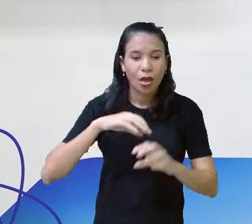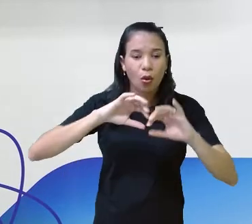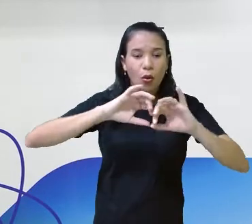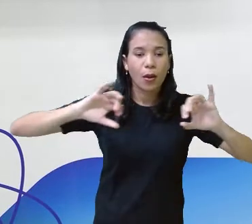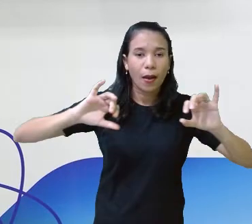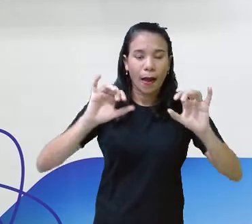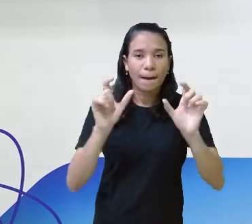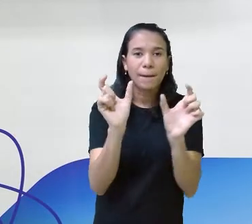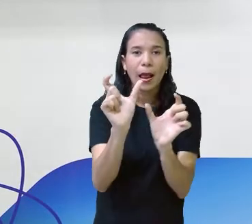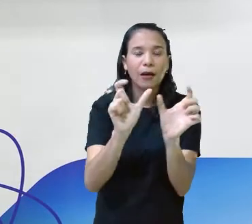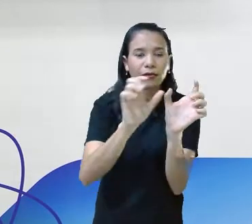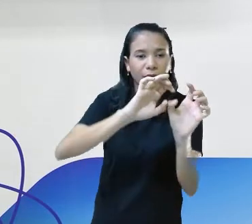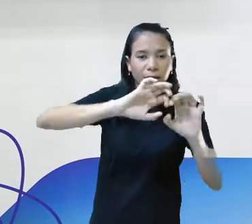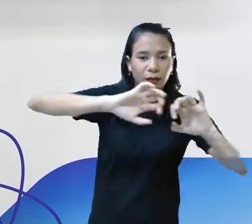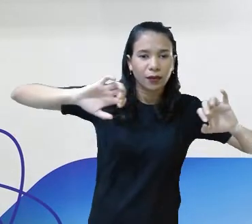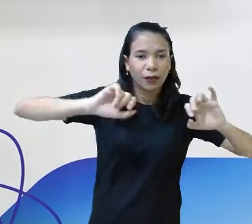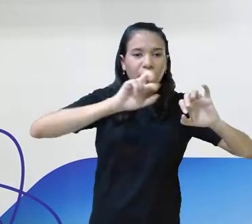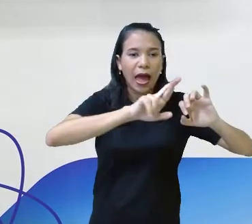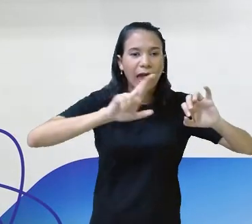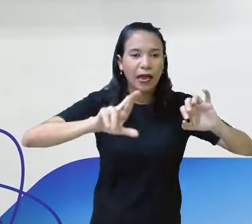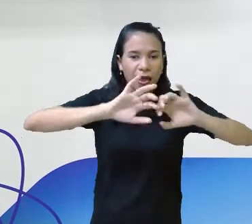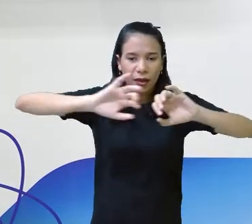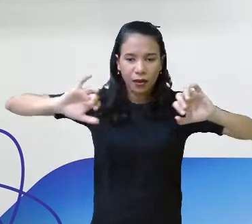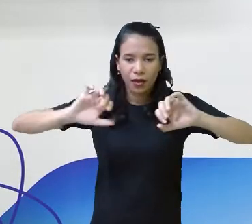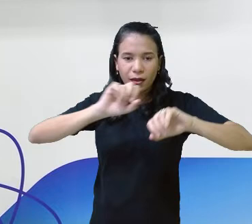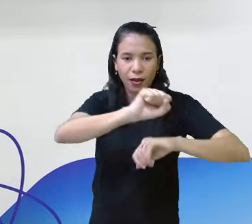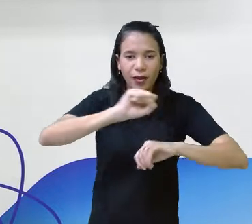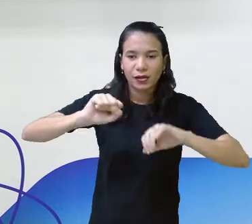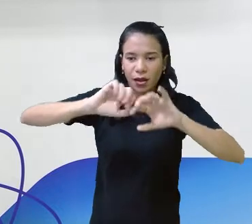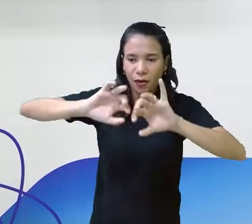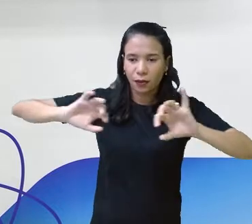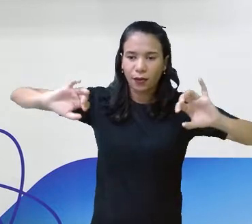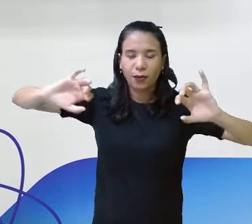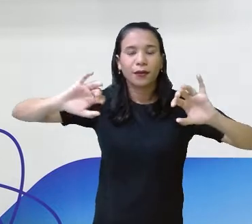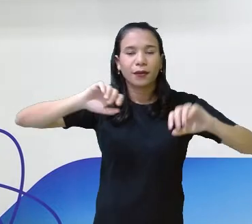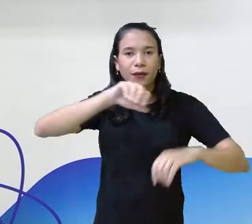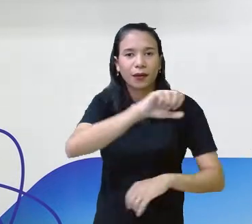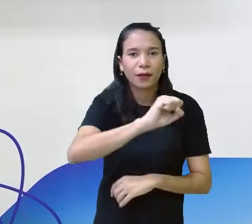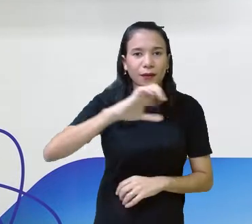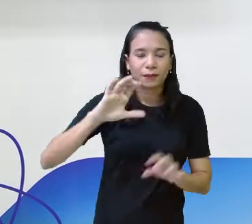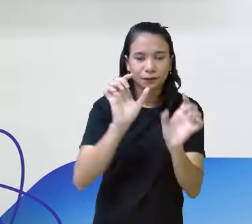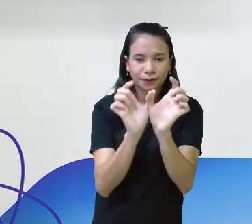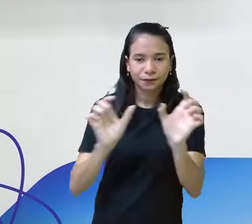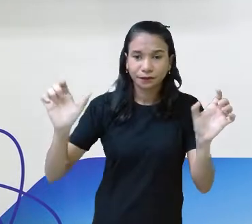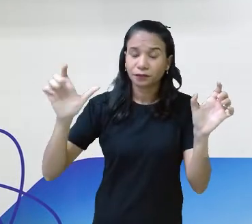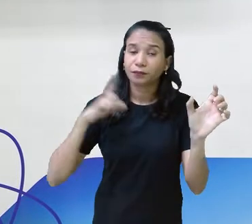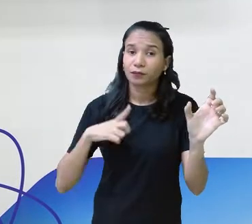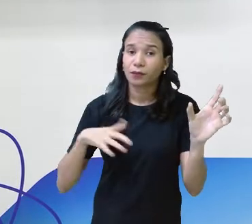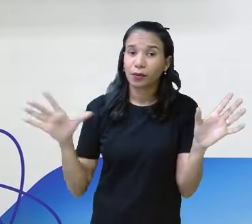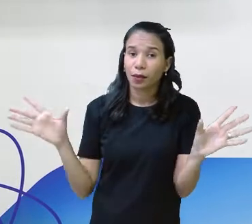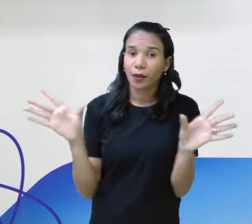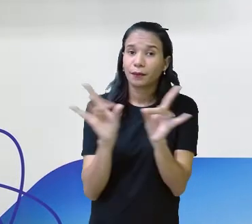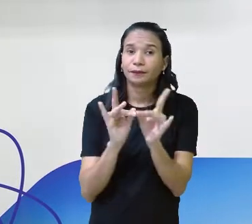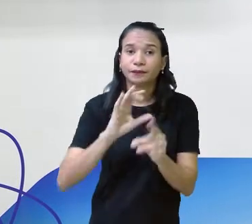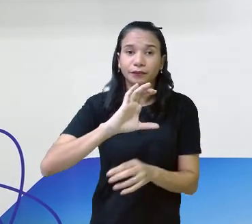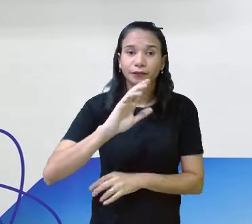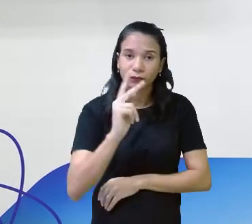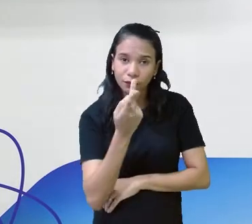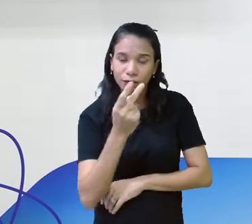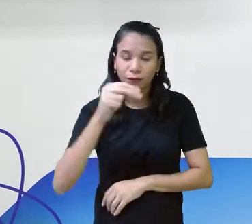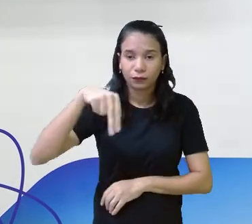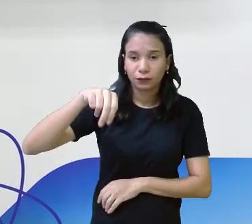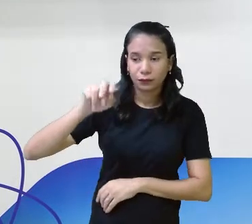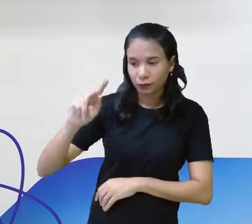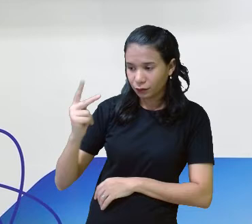separam, RR, SS, SC, tem aqueles dígrafos que não se separam, CH,